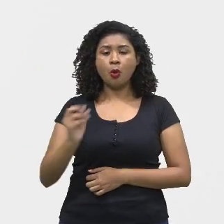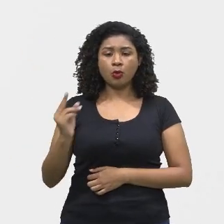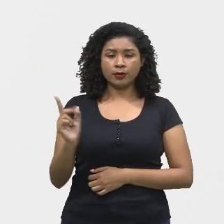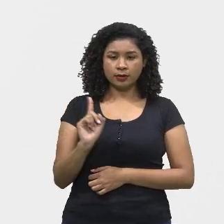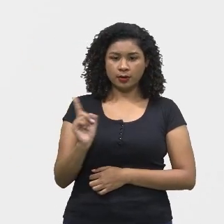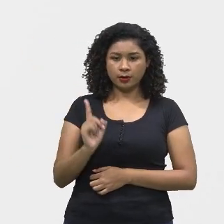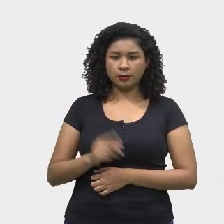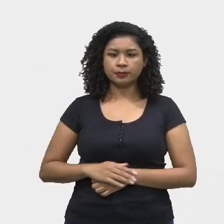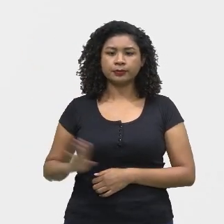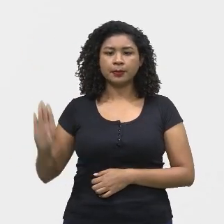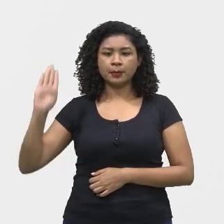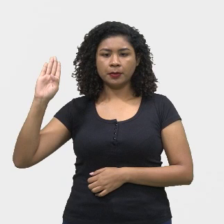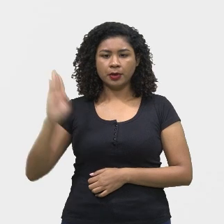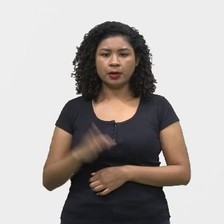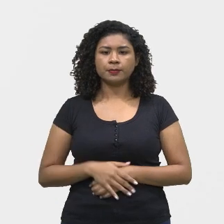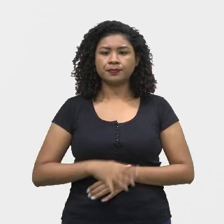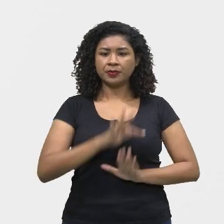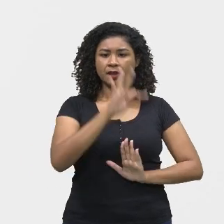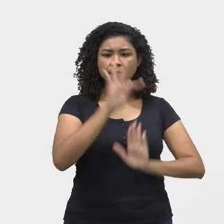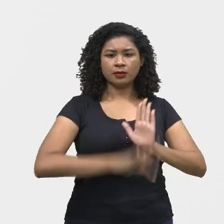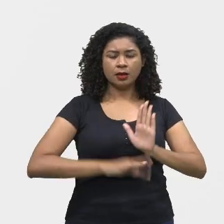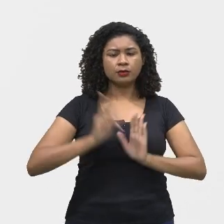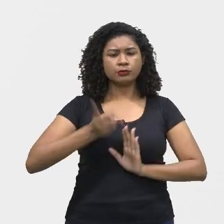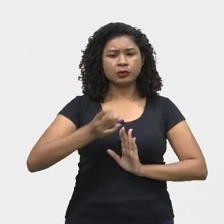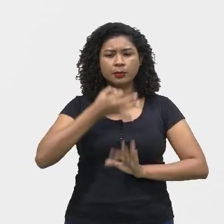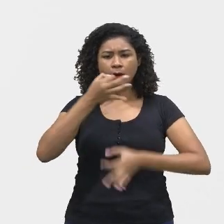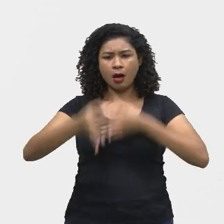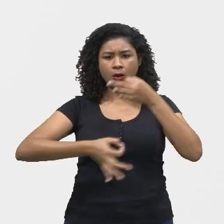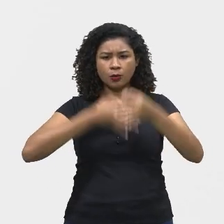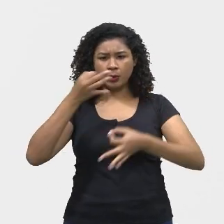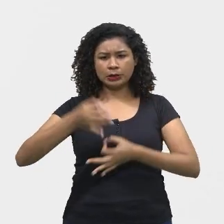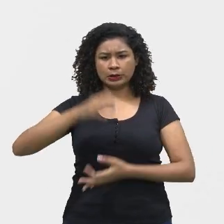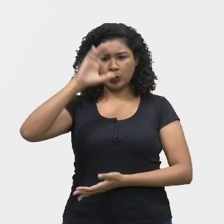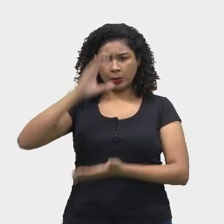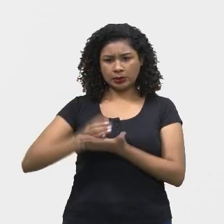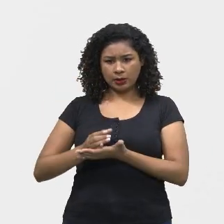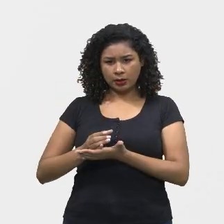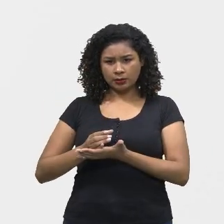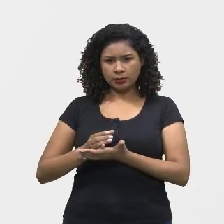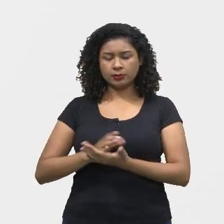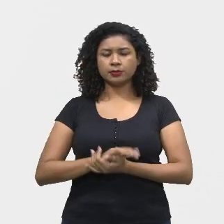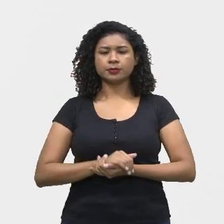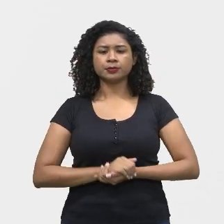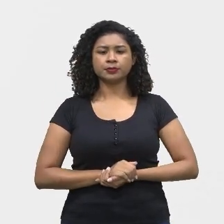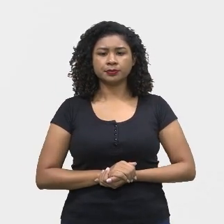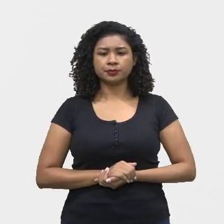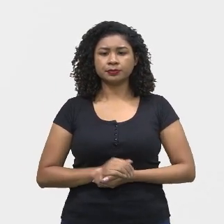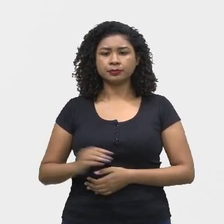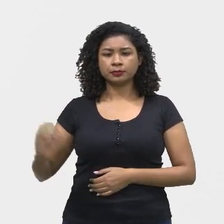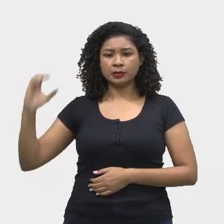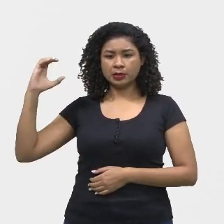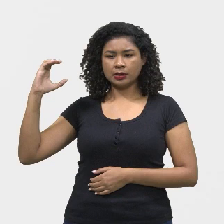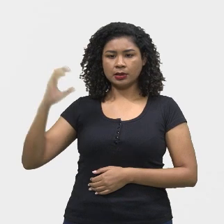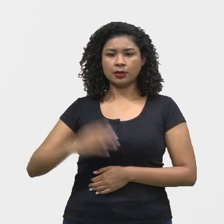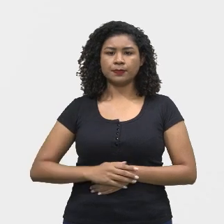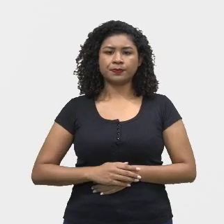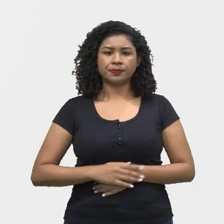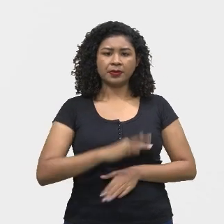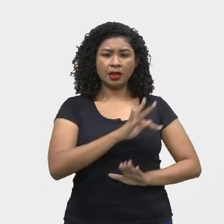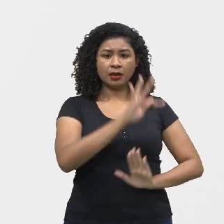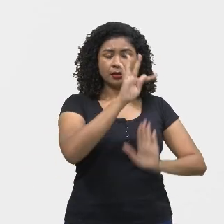faz argumentação em defesa de uma tese, seria isso, gente? Texto cujos